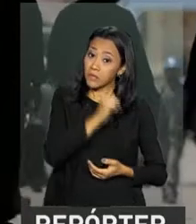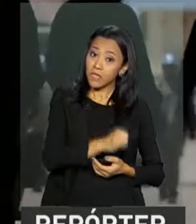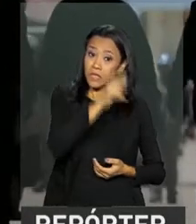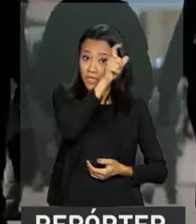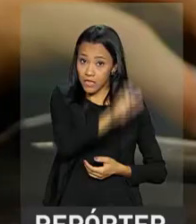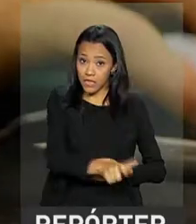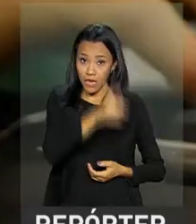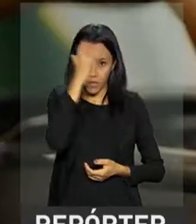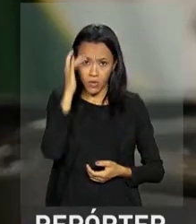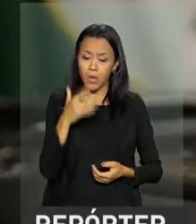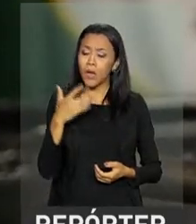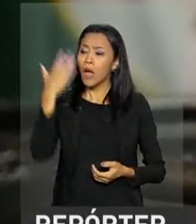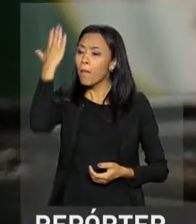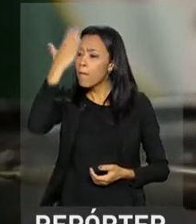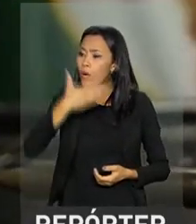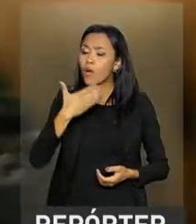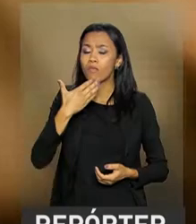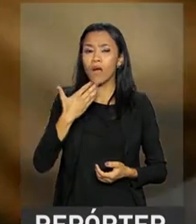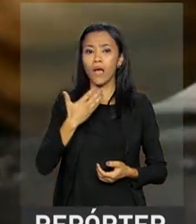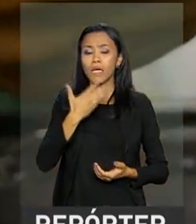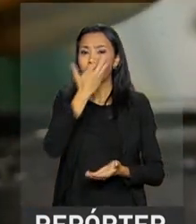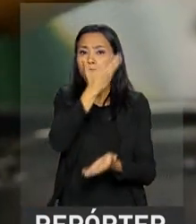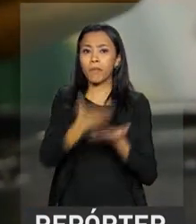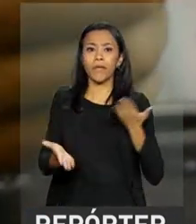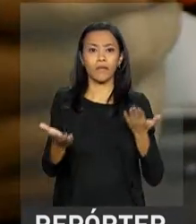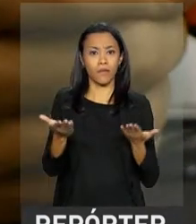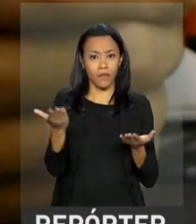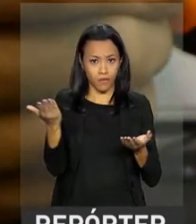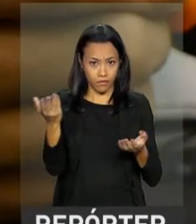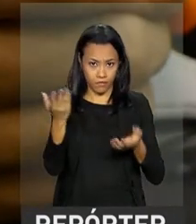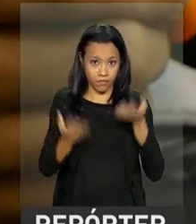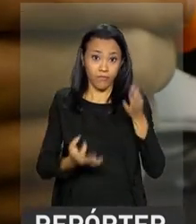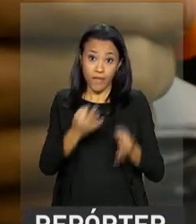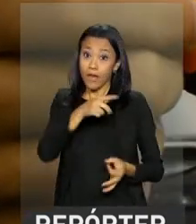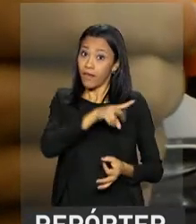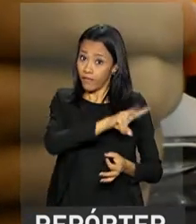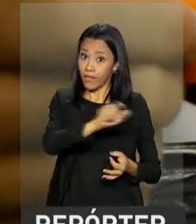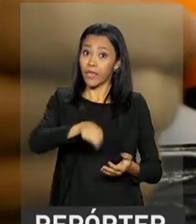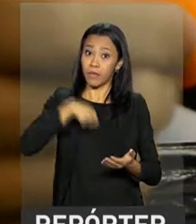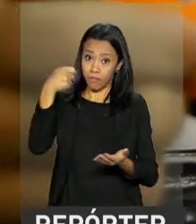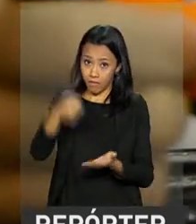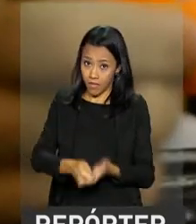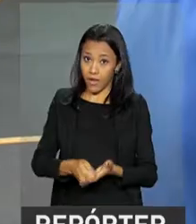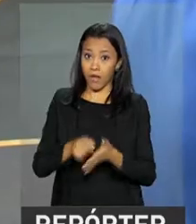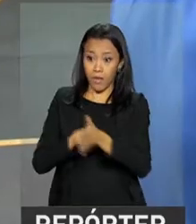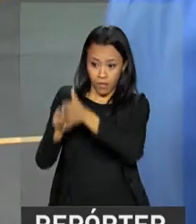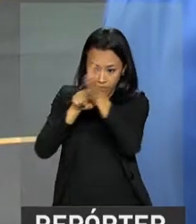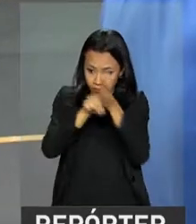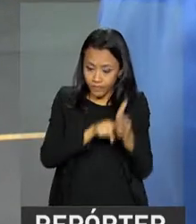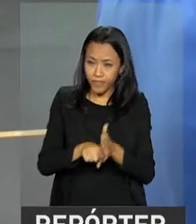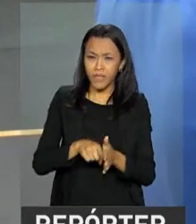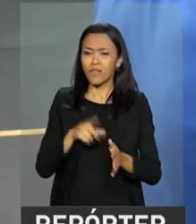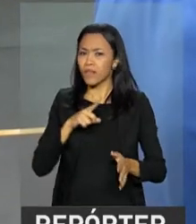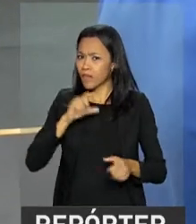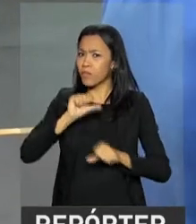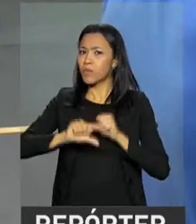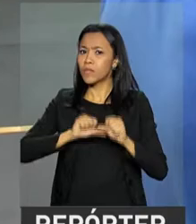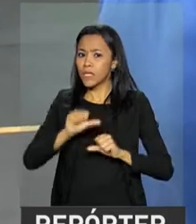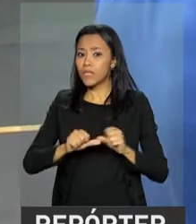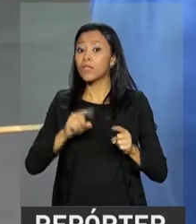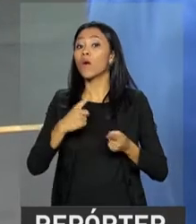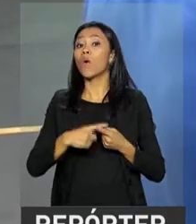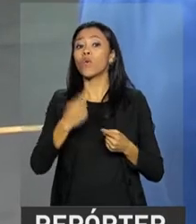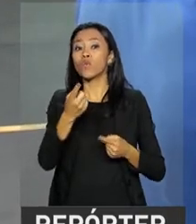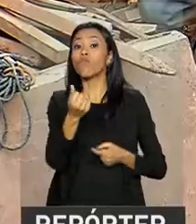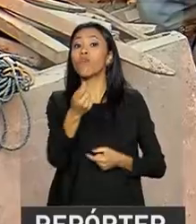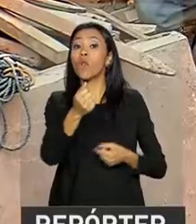pedir uma prova pericial e perder a ação ele também terá de pagar pela perícia mudança também sobre o valor dos